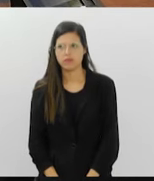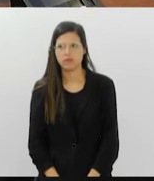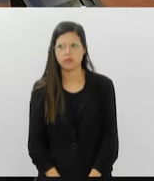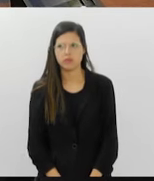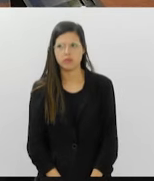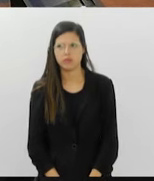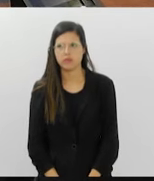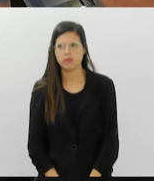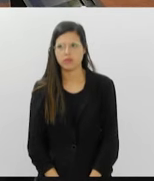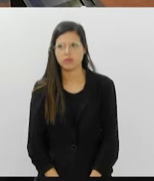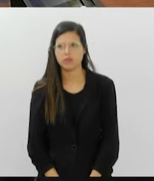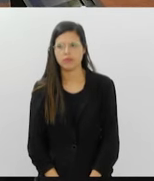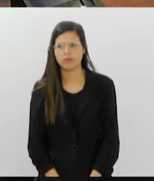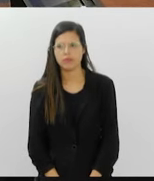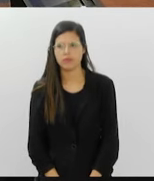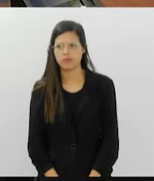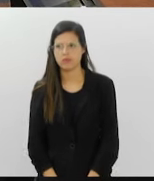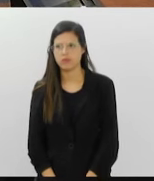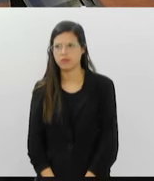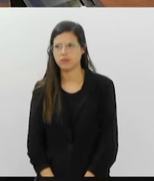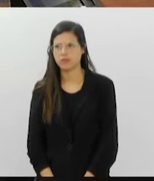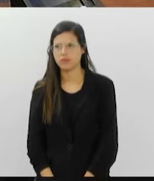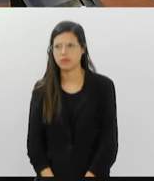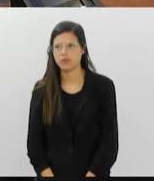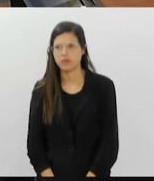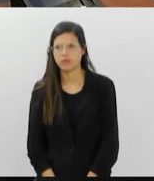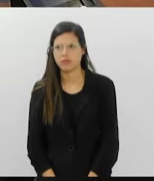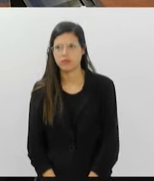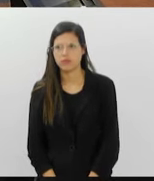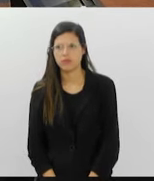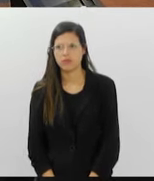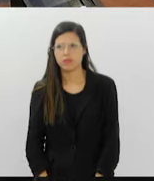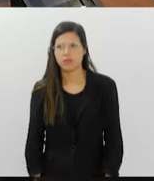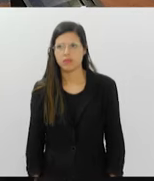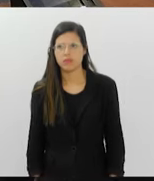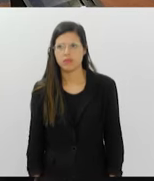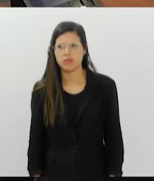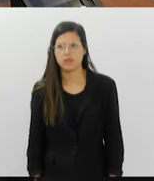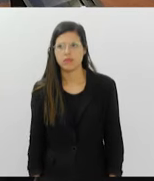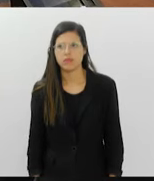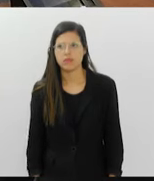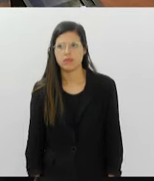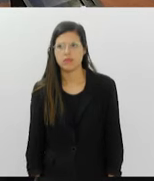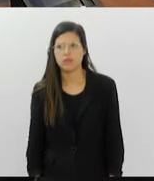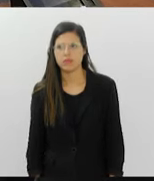Opa! Precisava de uma água, será que você consegue lá? Eu estou de jejum.